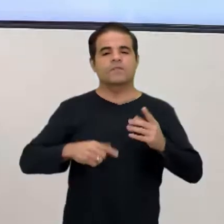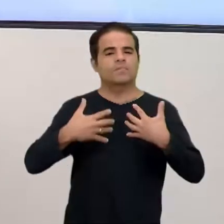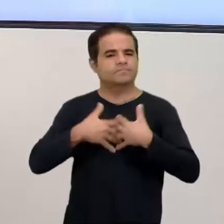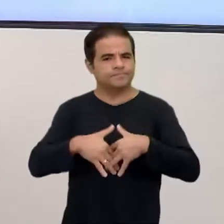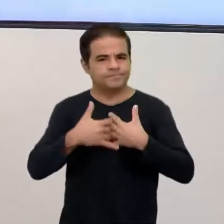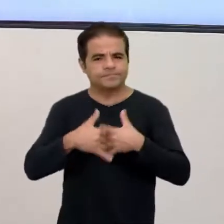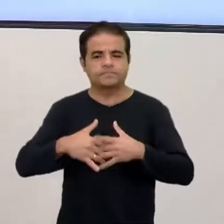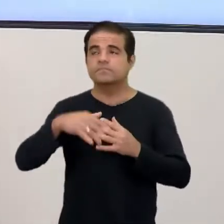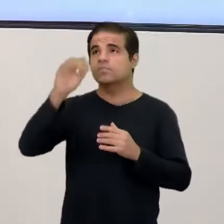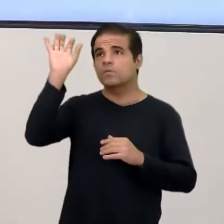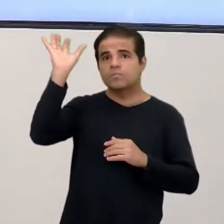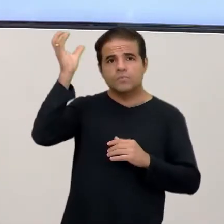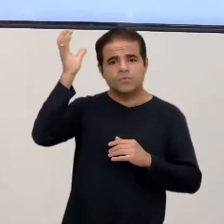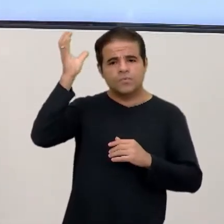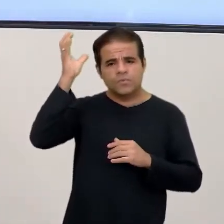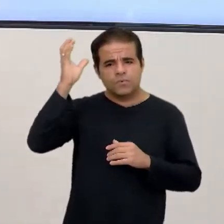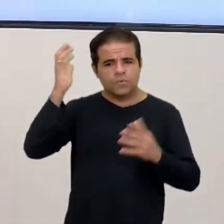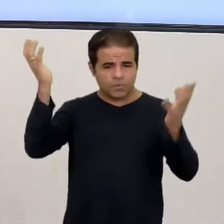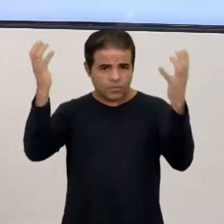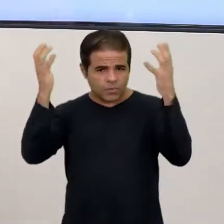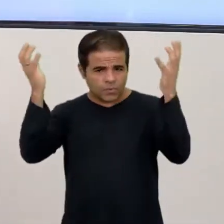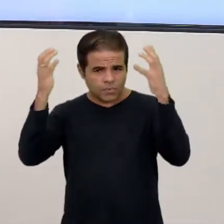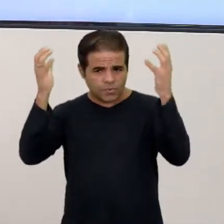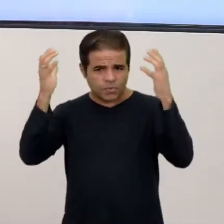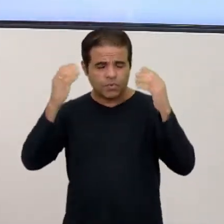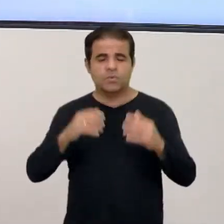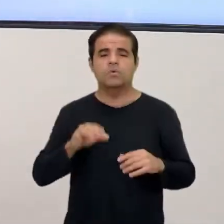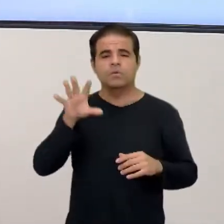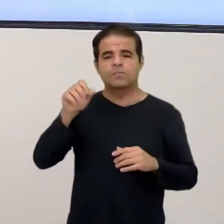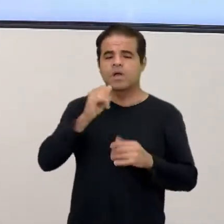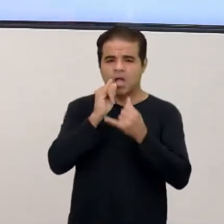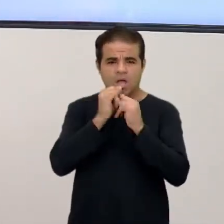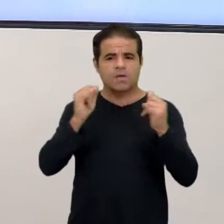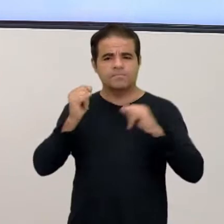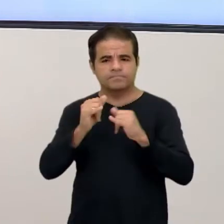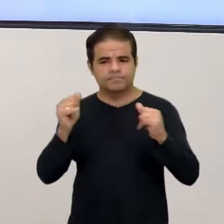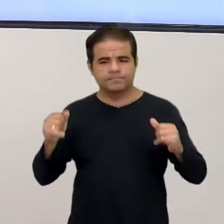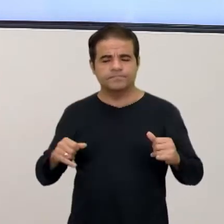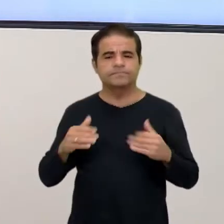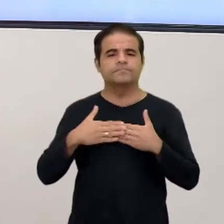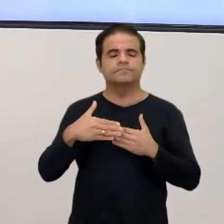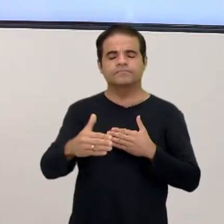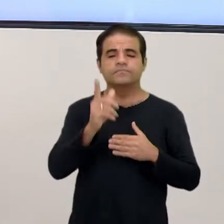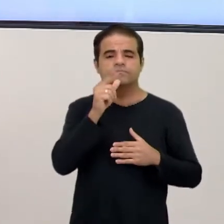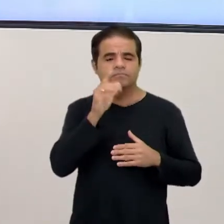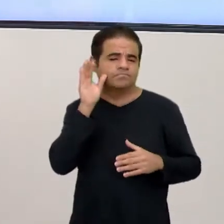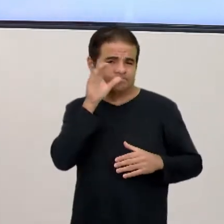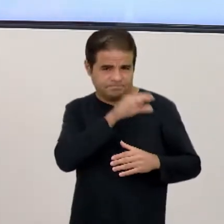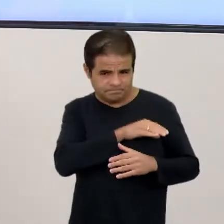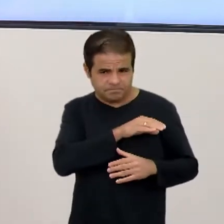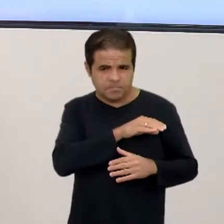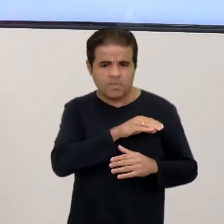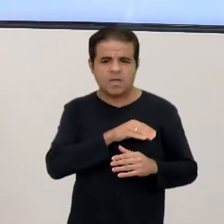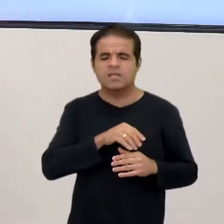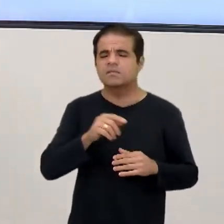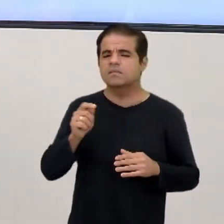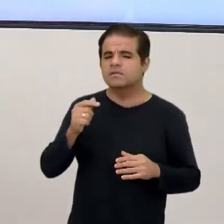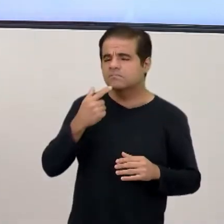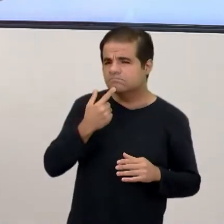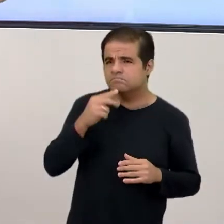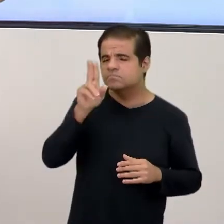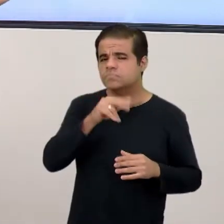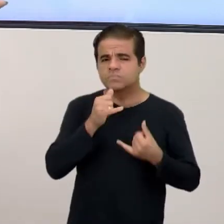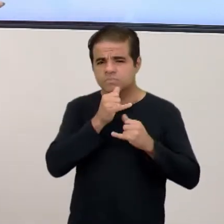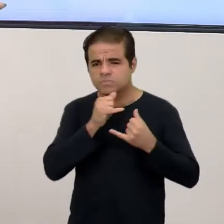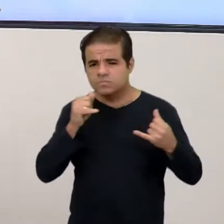de chuveiro elétrico, por exemplo, né? Então, a gente pega a eletricidade, liga aquele chuveiro e aquece água. Será que ao invés da gente usar a